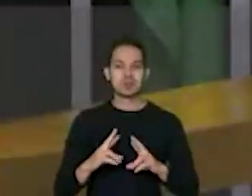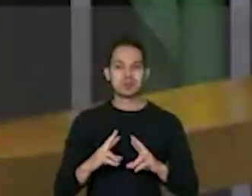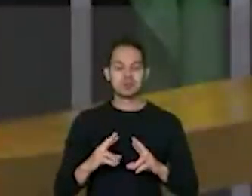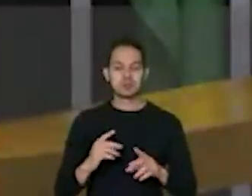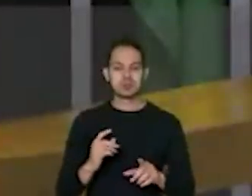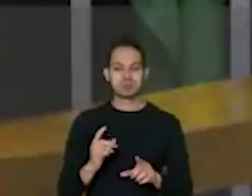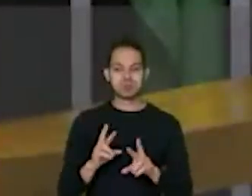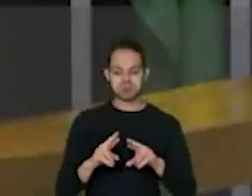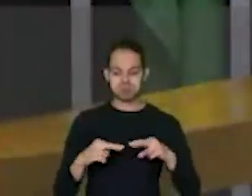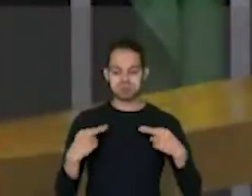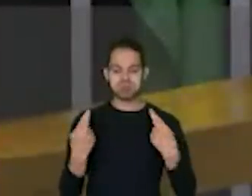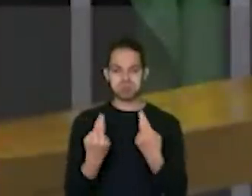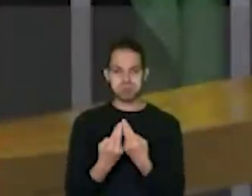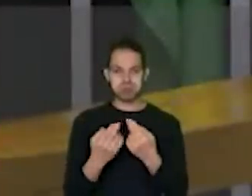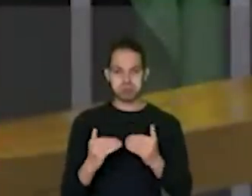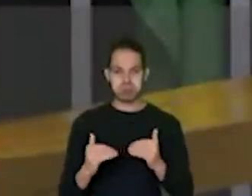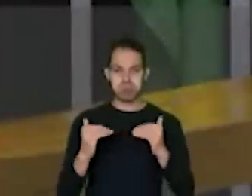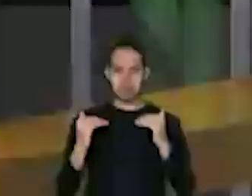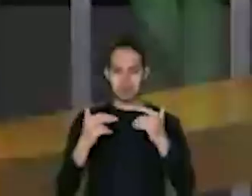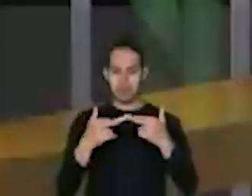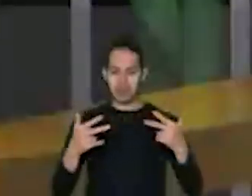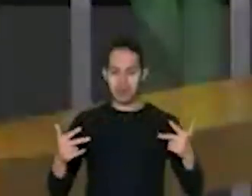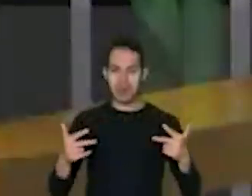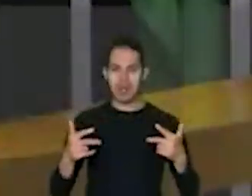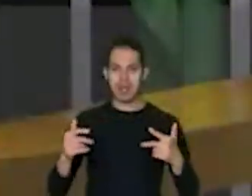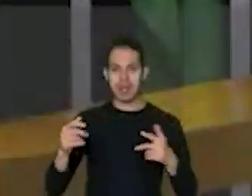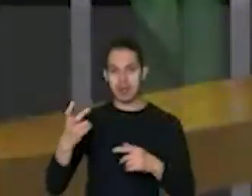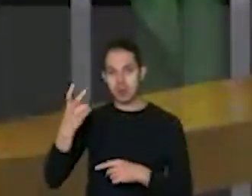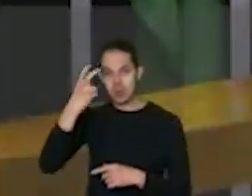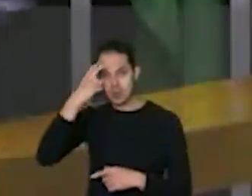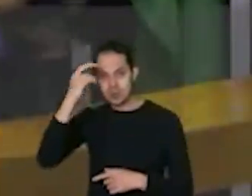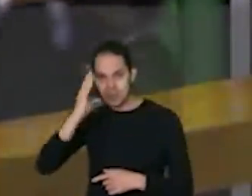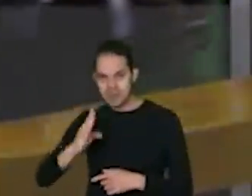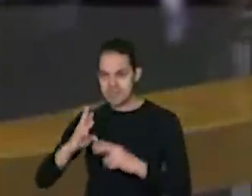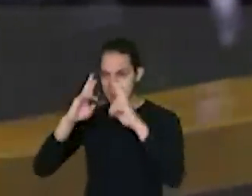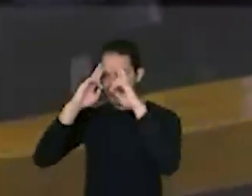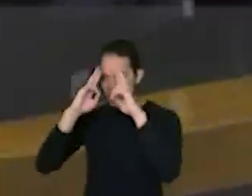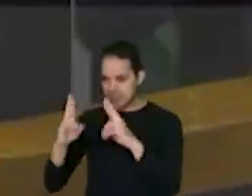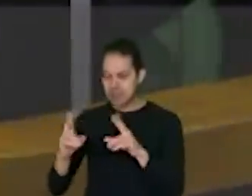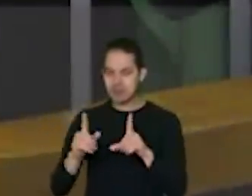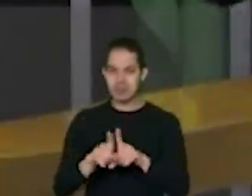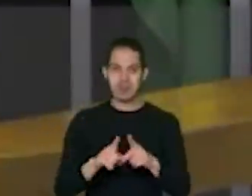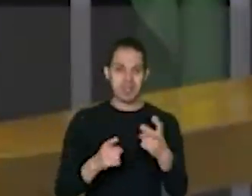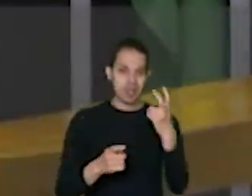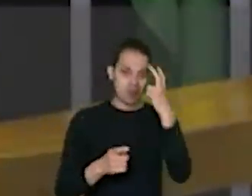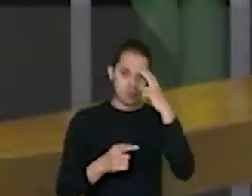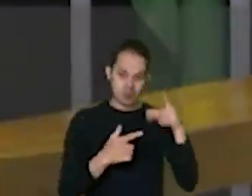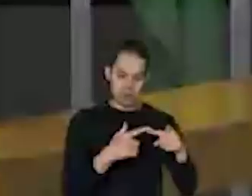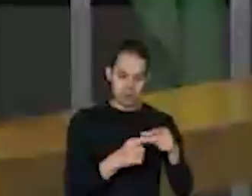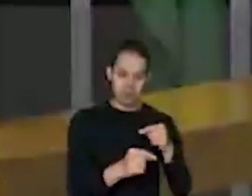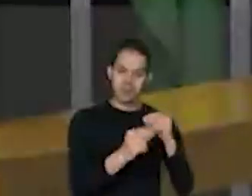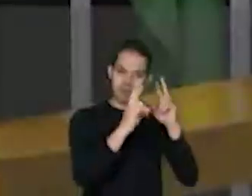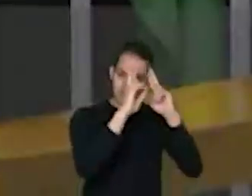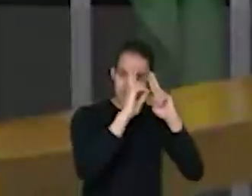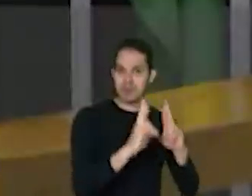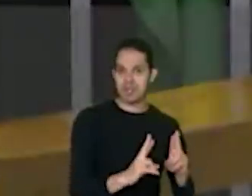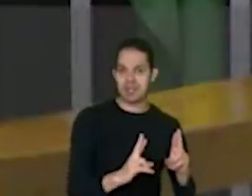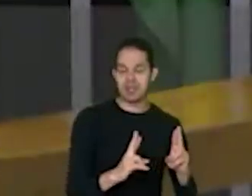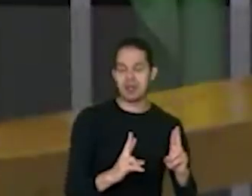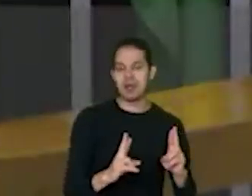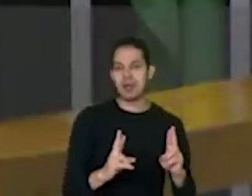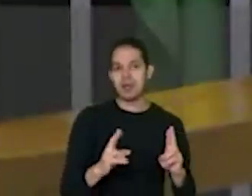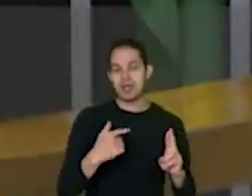autoridades aqui é respeitar a cultura brasileira e respeitar a cultura japonesa eu acho que